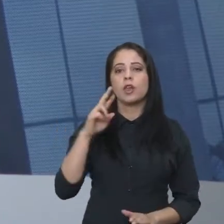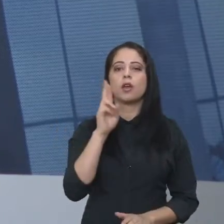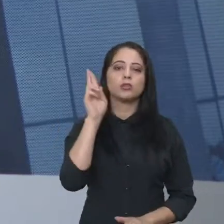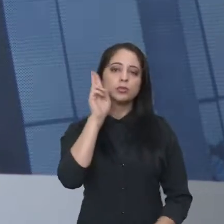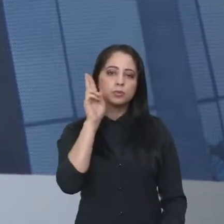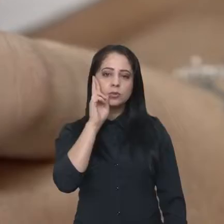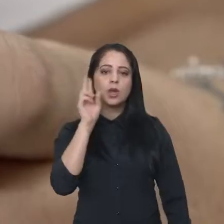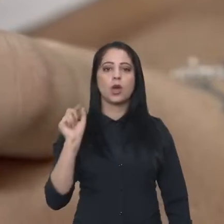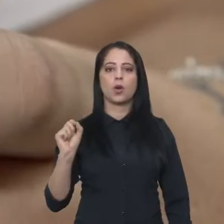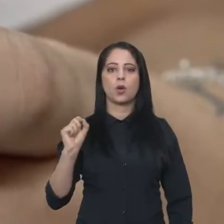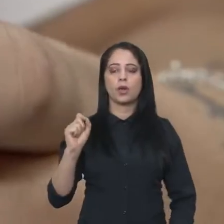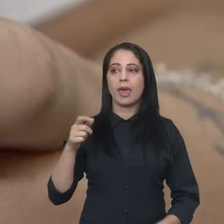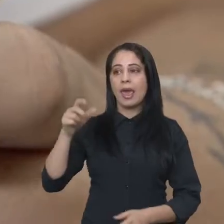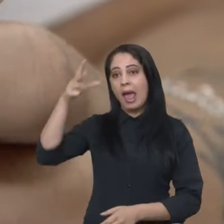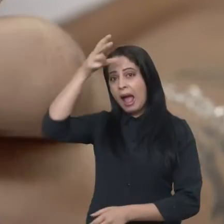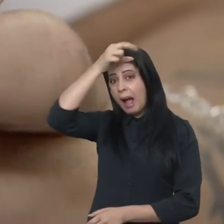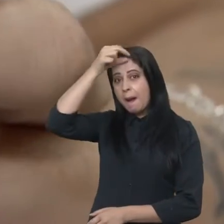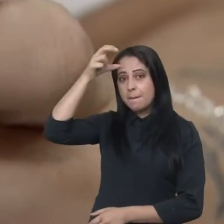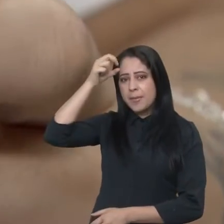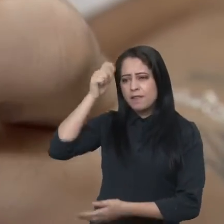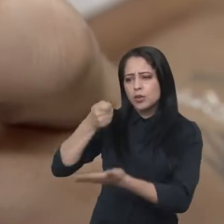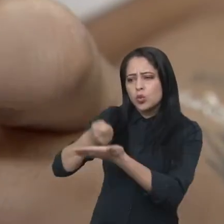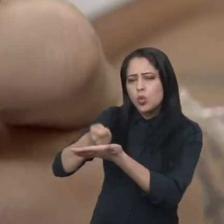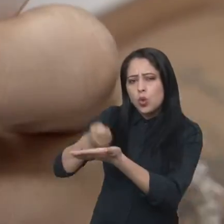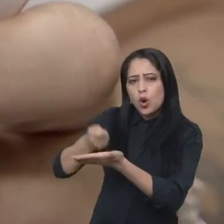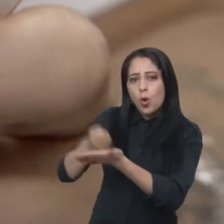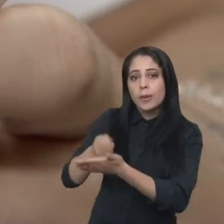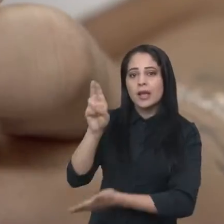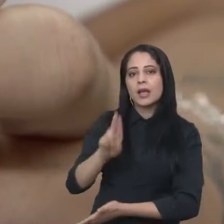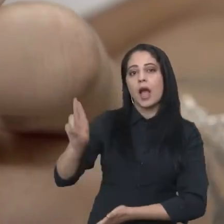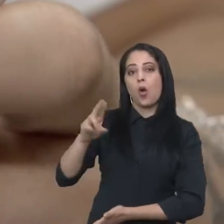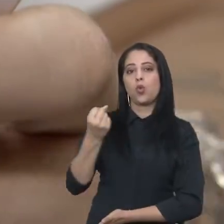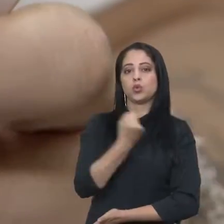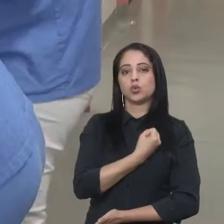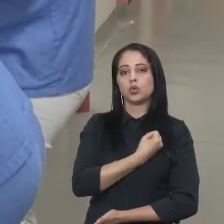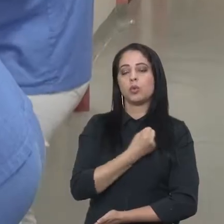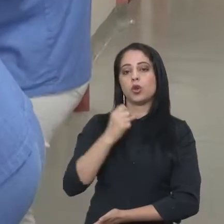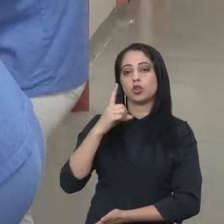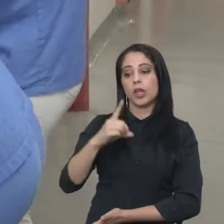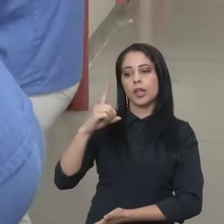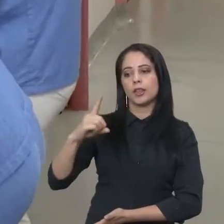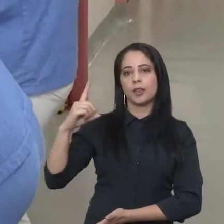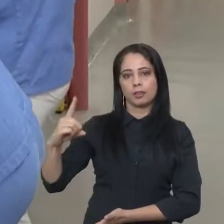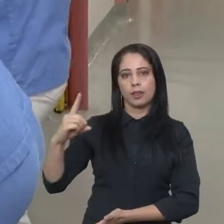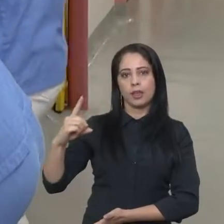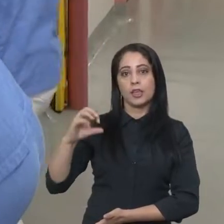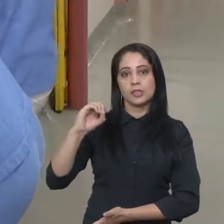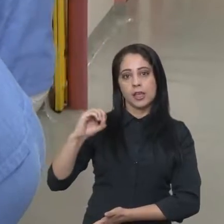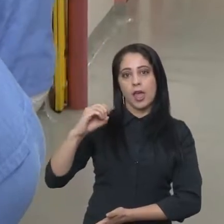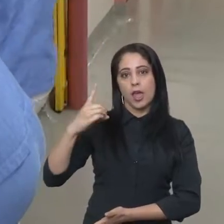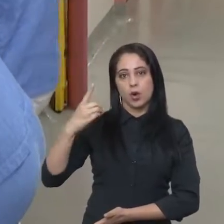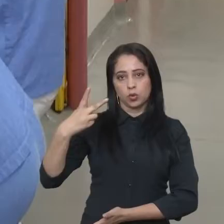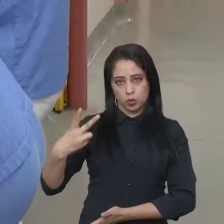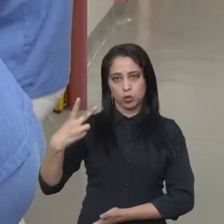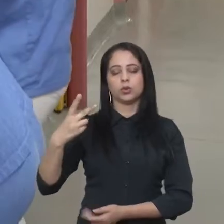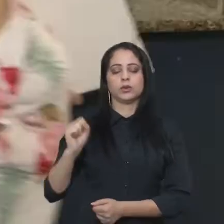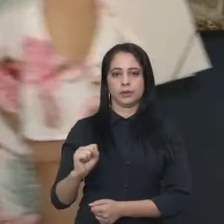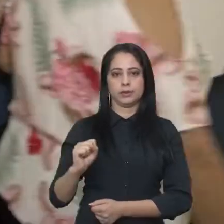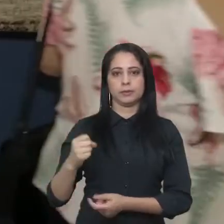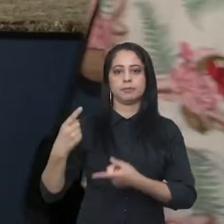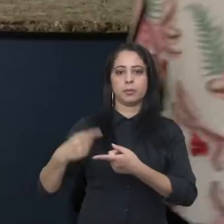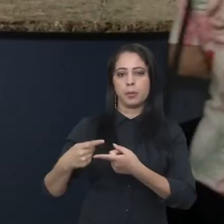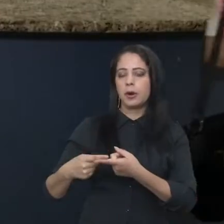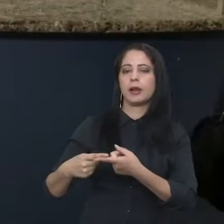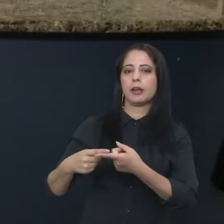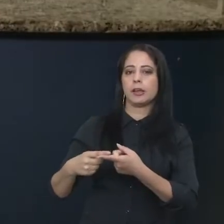Renato Santiago sobre a obrigatoriedade do uso do DDD 012 nas linhas de telefonia que são utilizadas pela